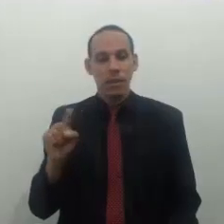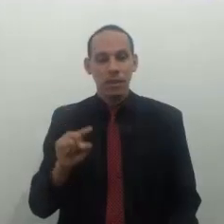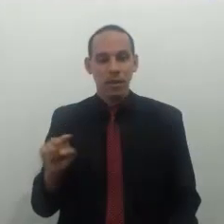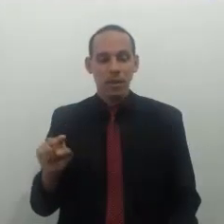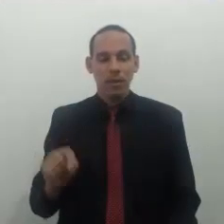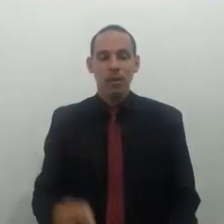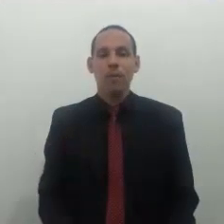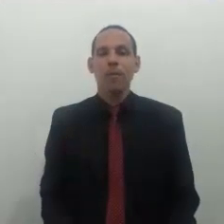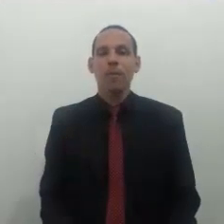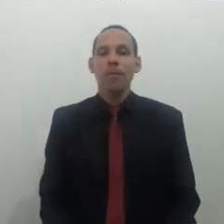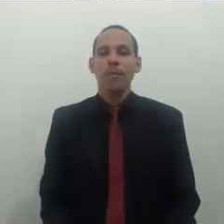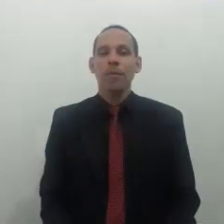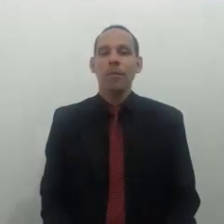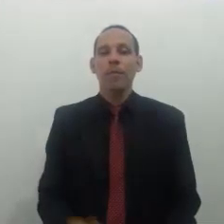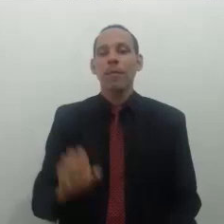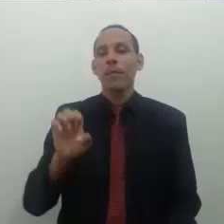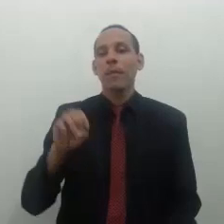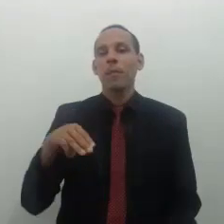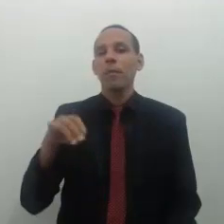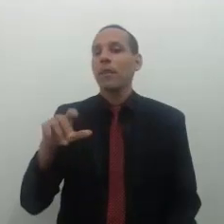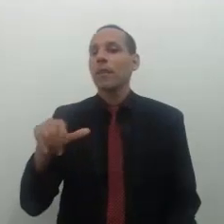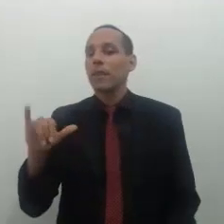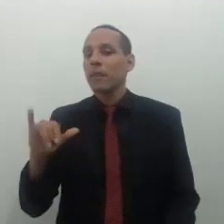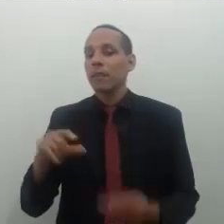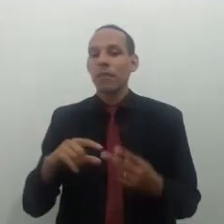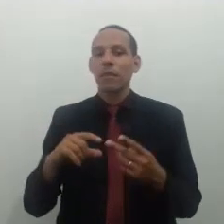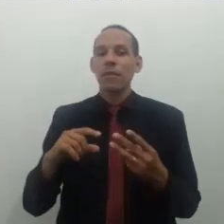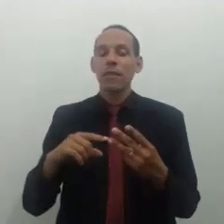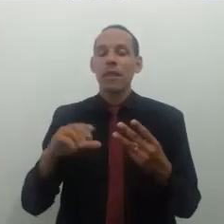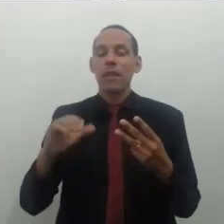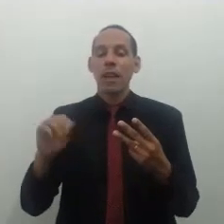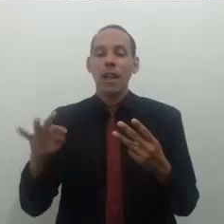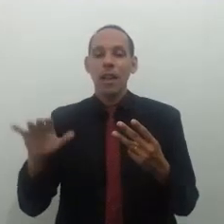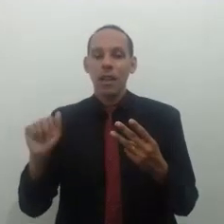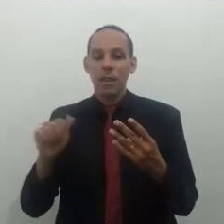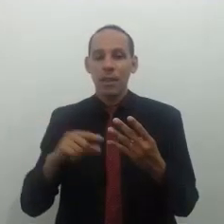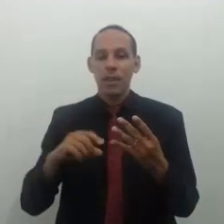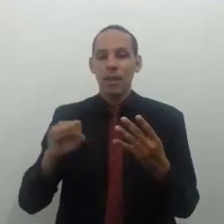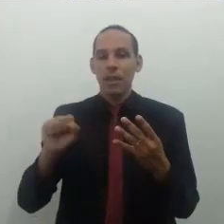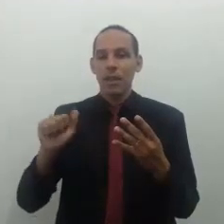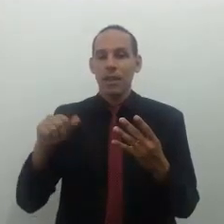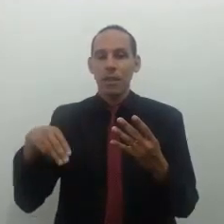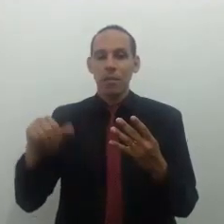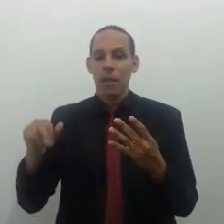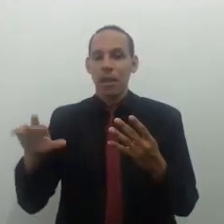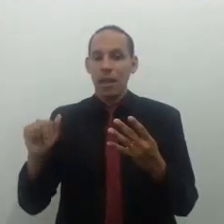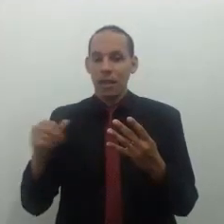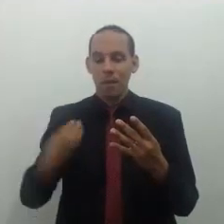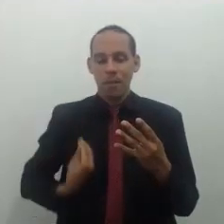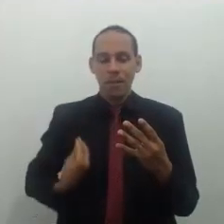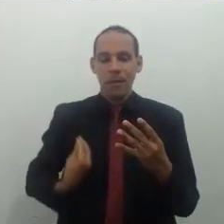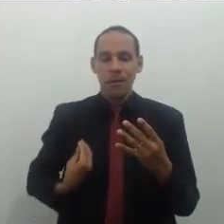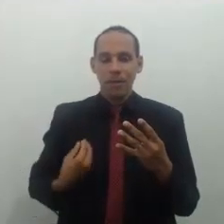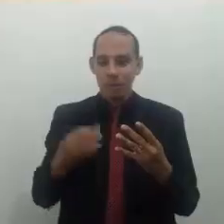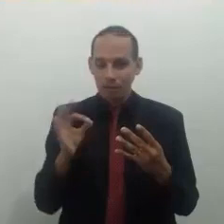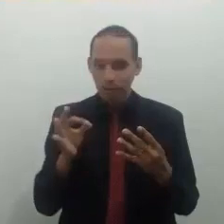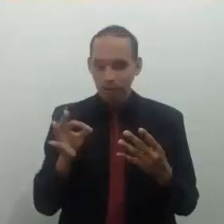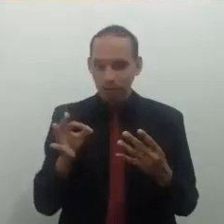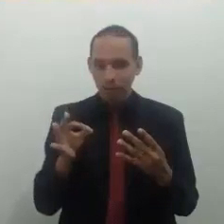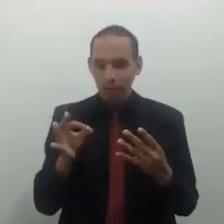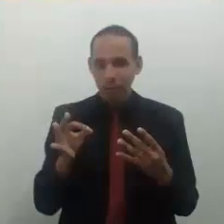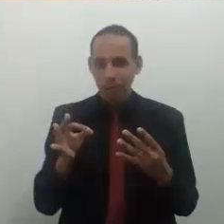Emily Dra Kate Nunes Dra Samara Couto estão presentes né na sala